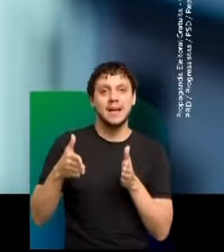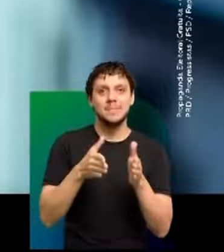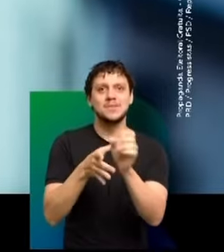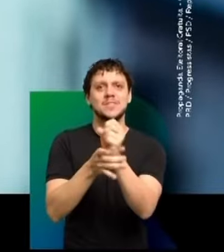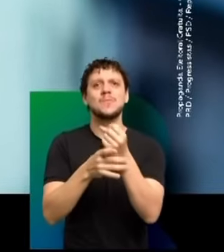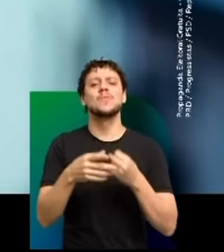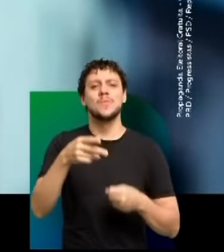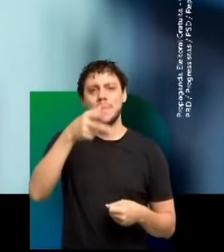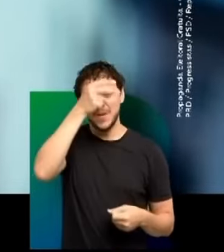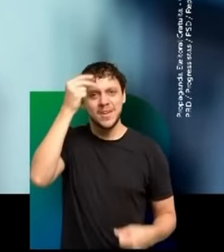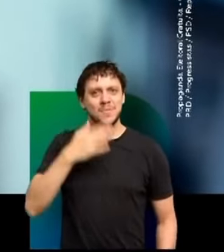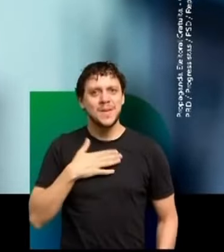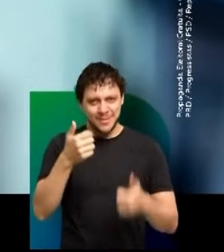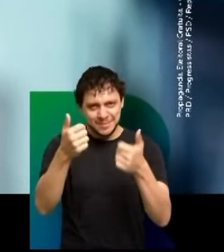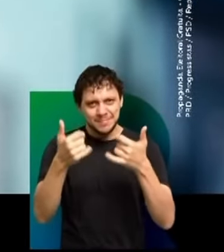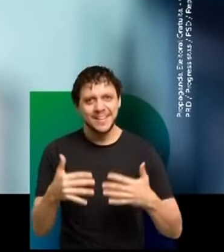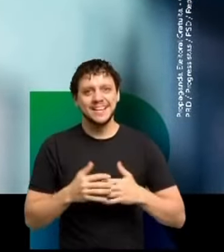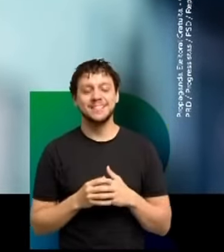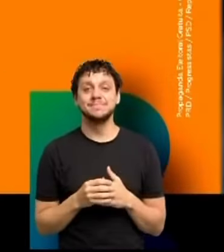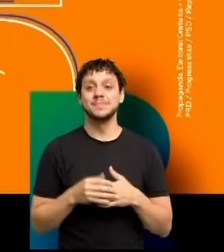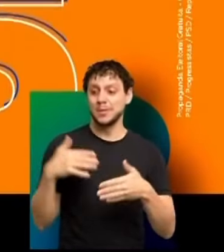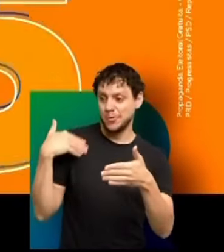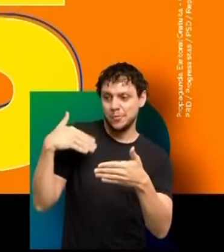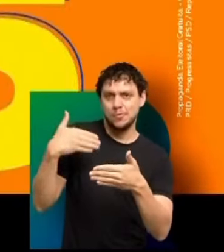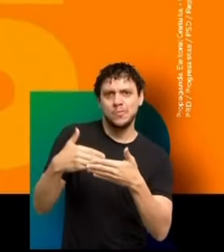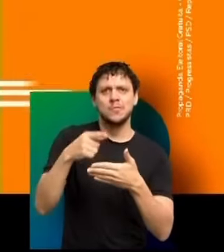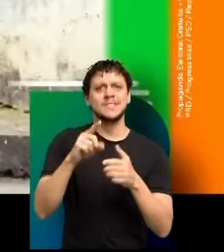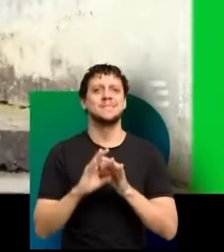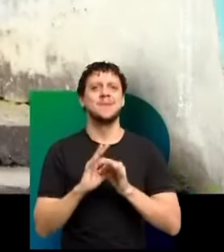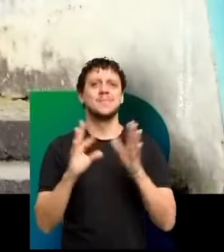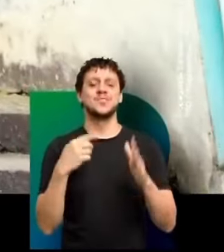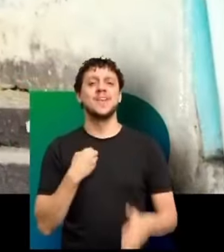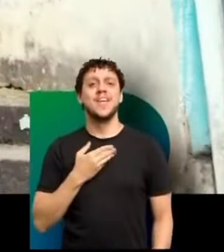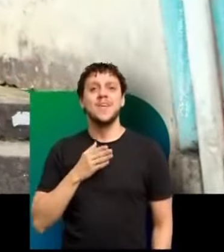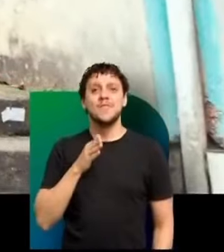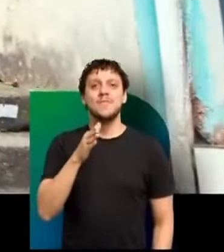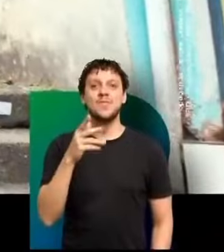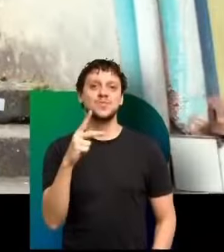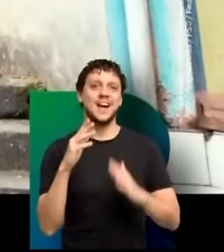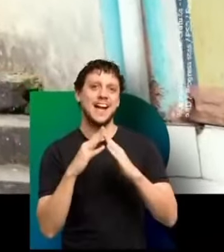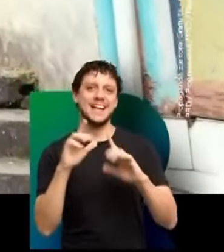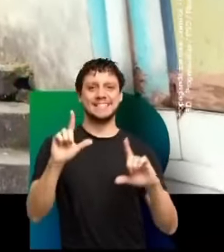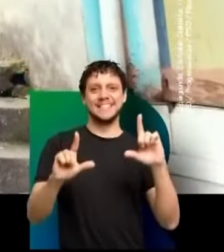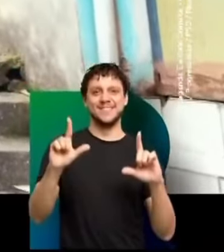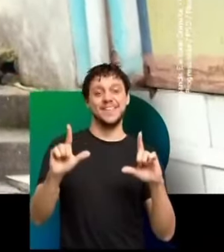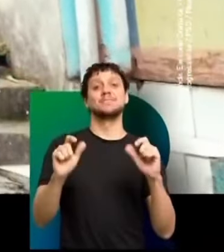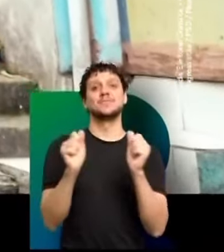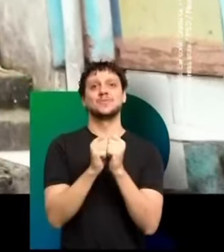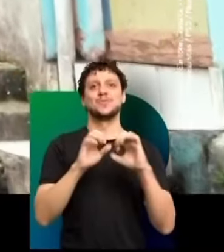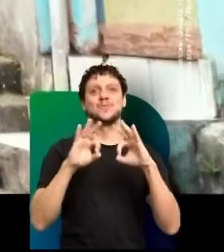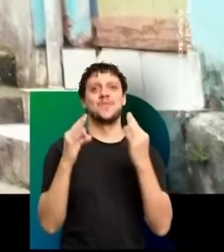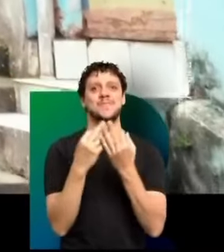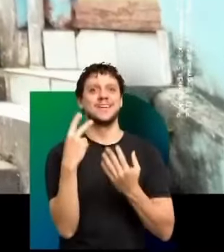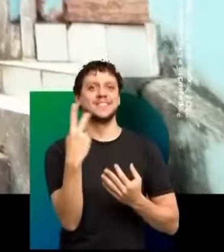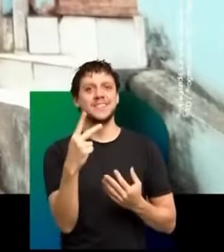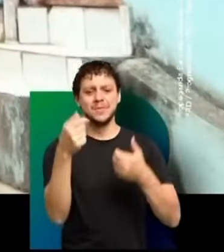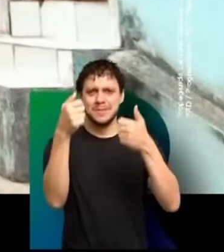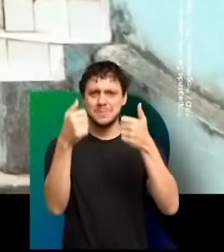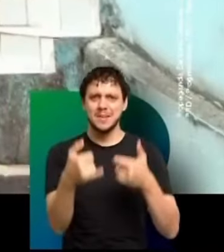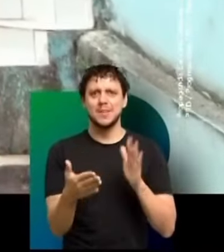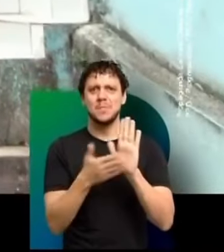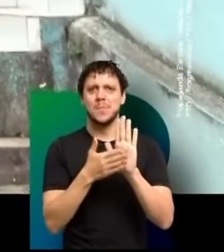em frente. E no caminho seguro. Fala aí, meu prefeito. Nos últimos dias, você permitiu que eu estivesse aí na sua casa,